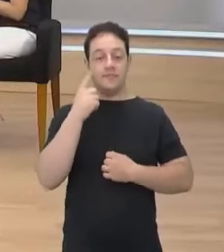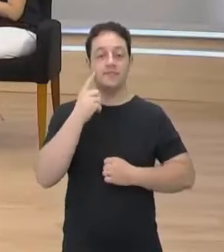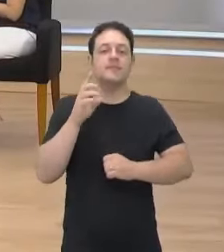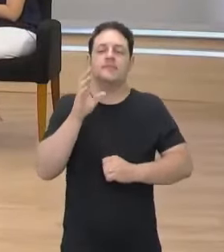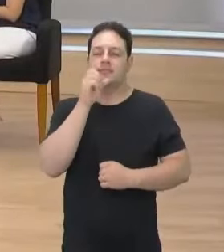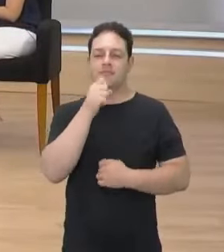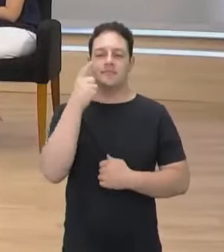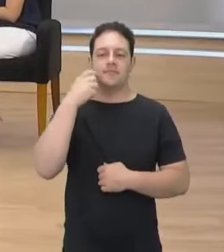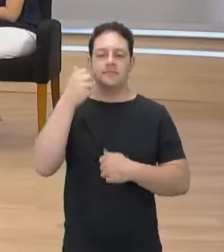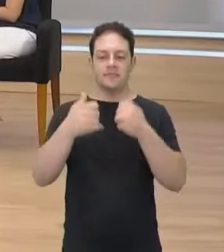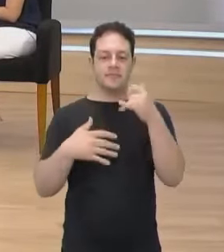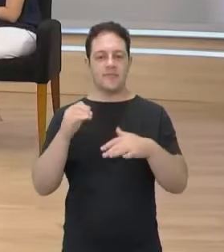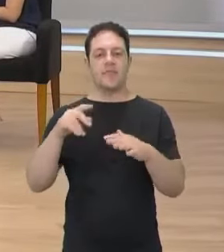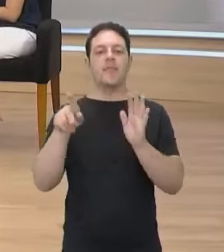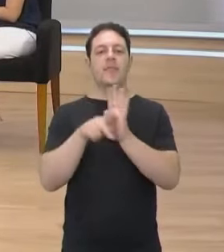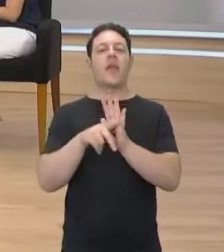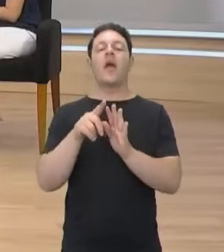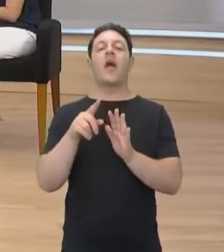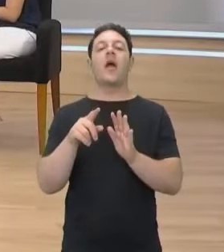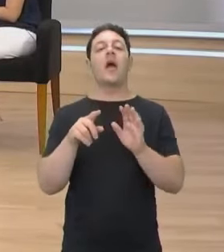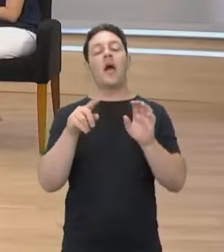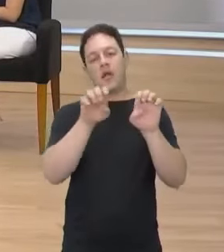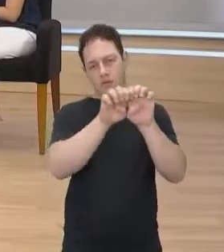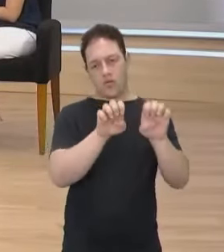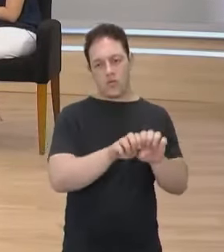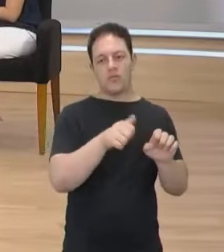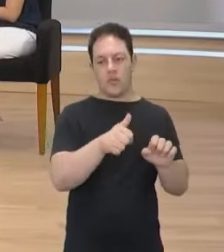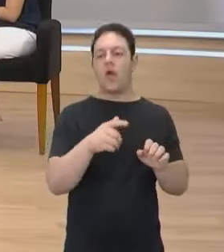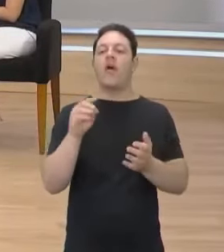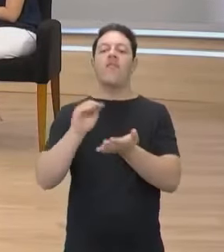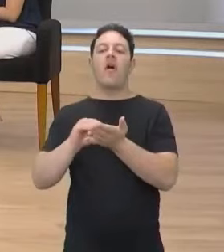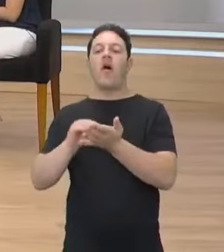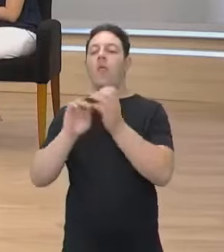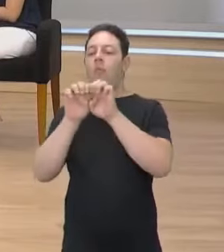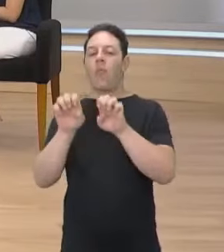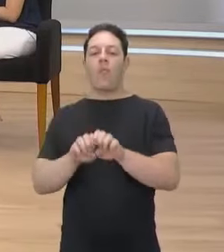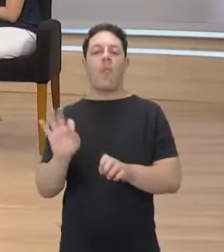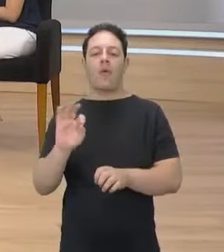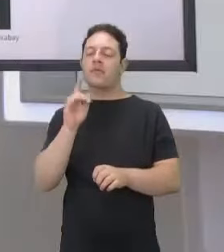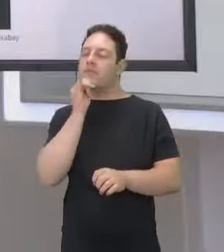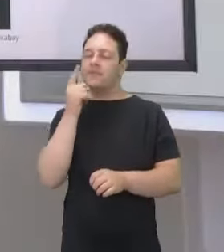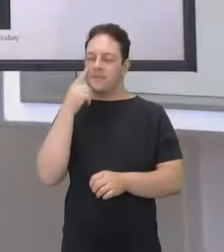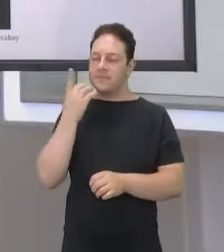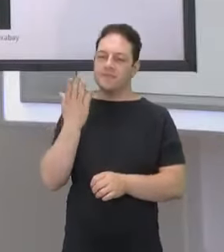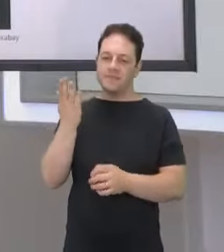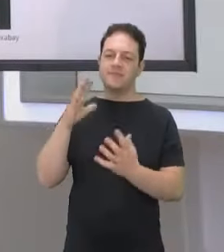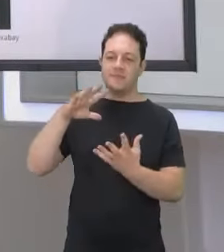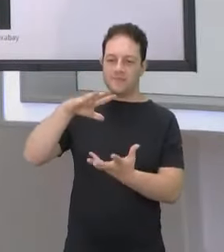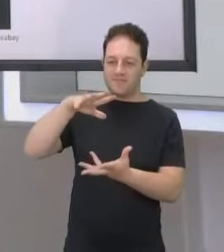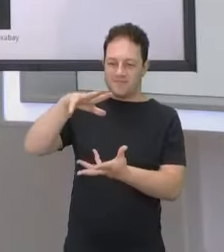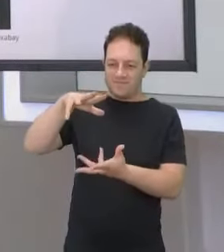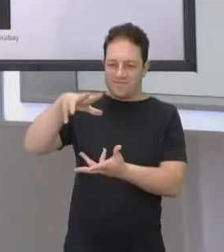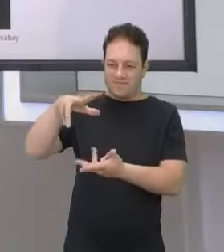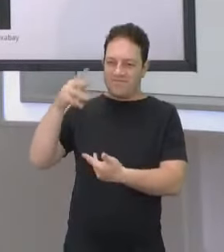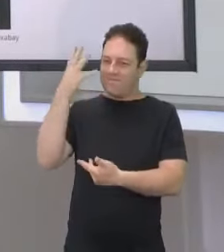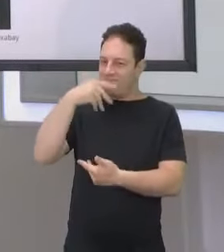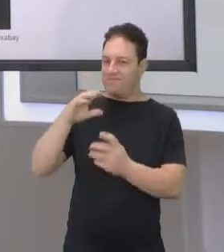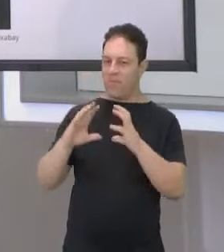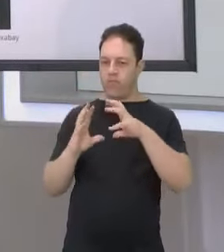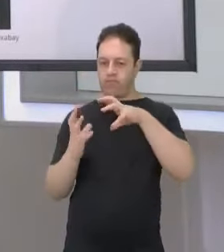falar rapidinho das medidas não estruturais. Então, está aqui a terra bonitona, redonda, pode ser uma pizza ou uma